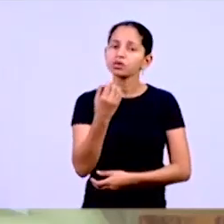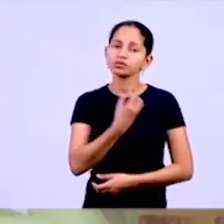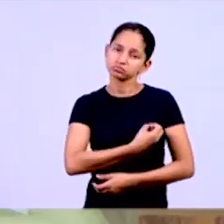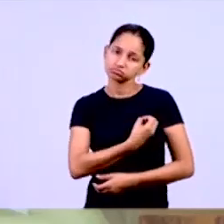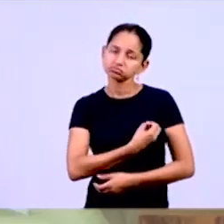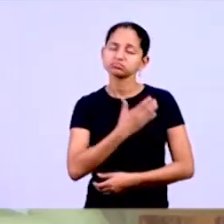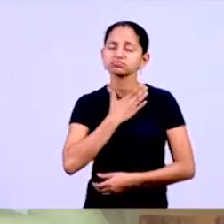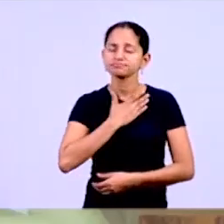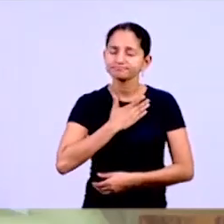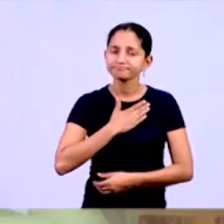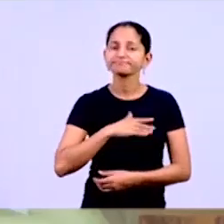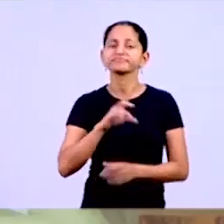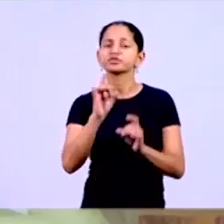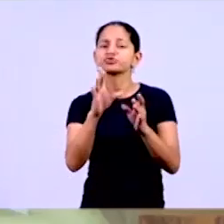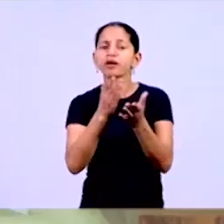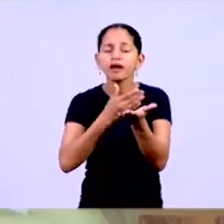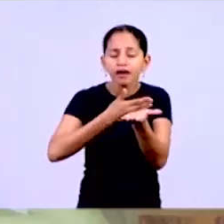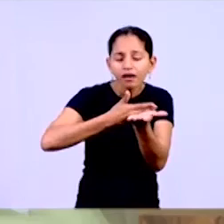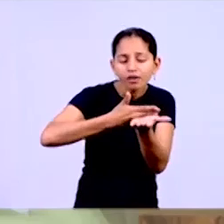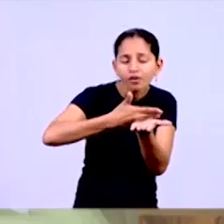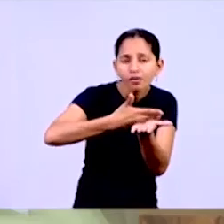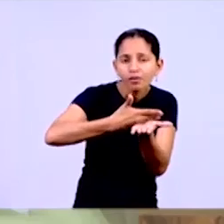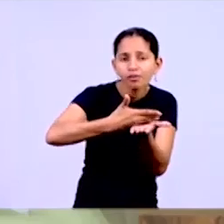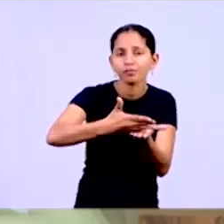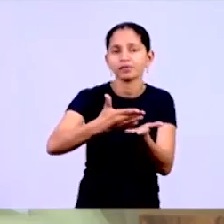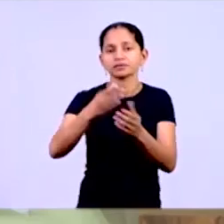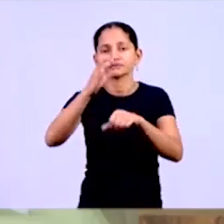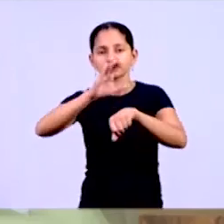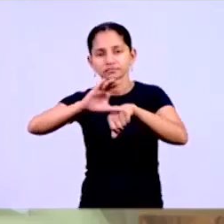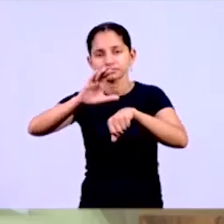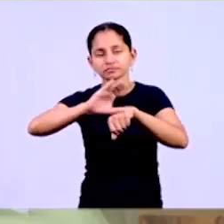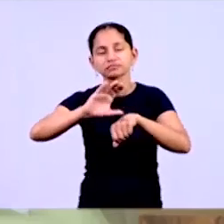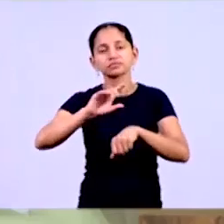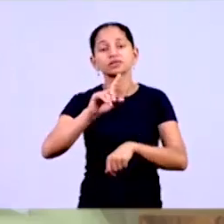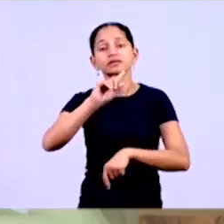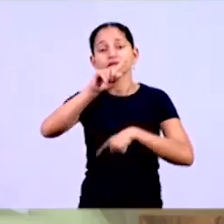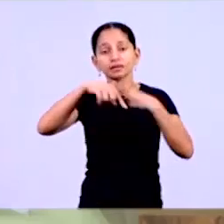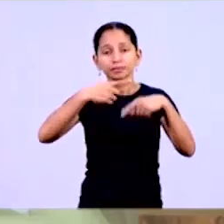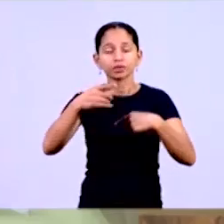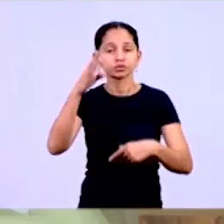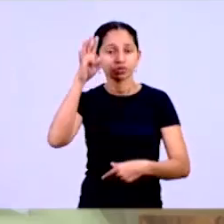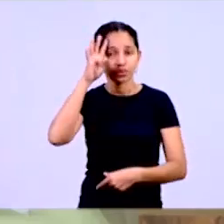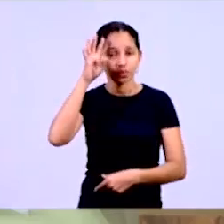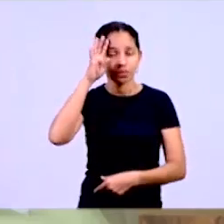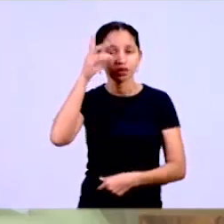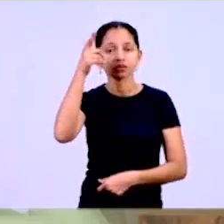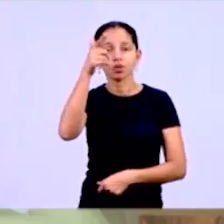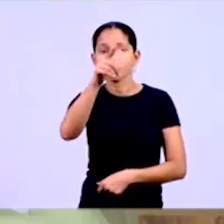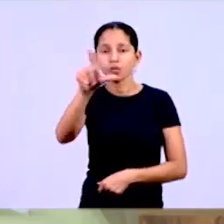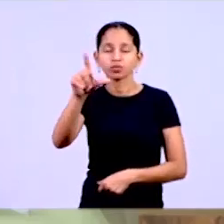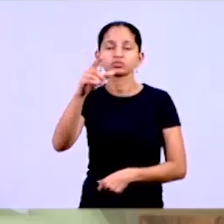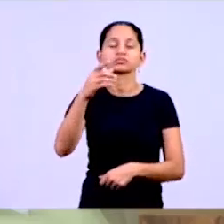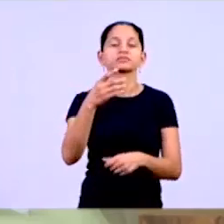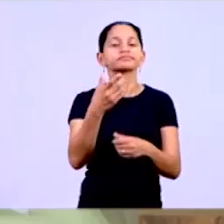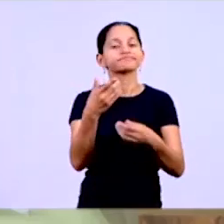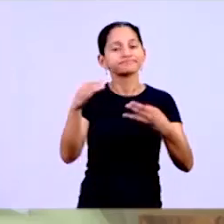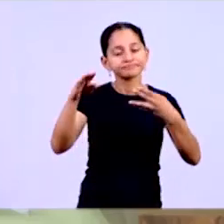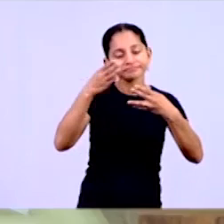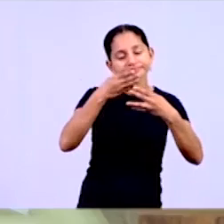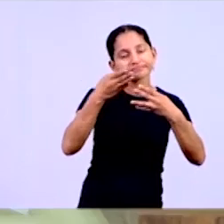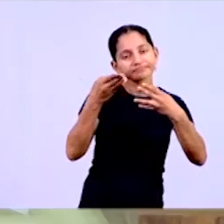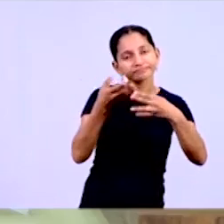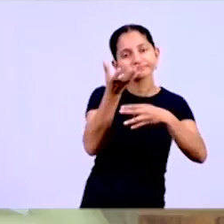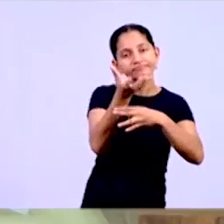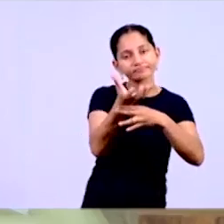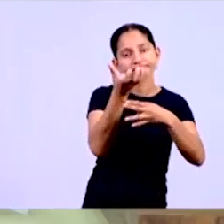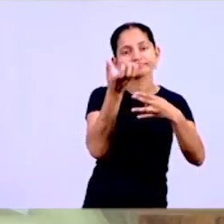não desistam, isso só é o começo do curso de vocês. Quarta-feira que vem vocês terão outras 2 novas